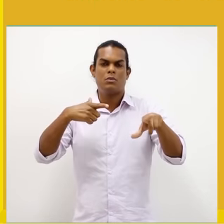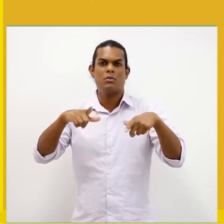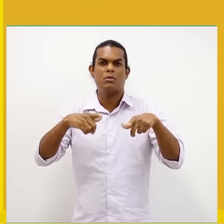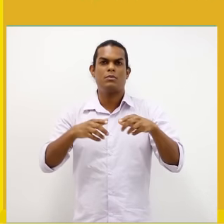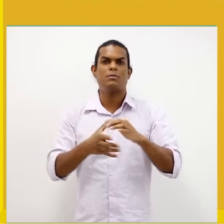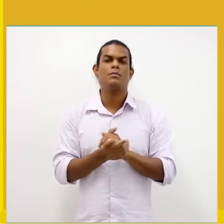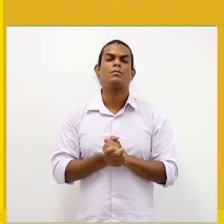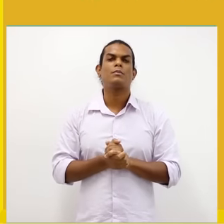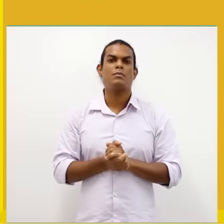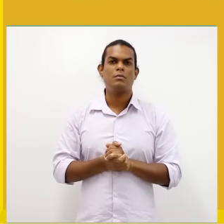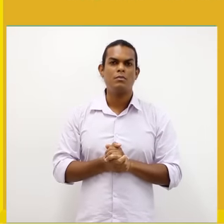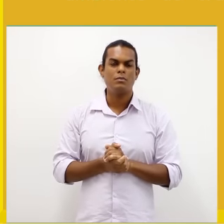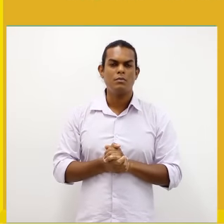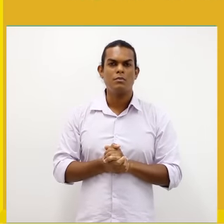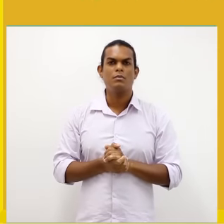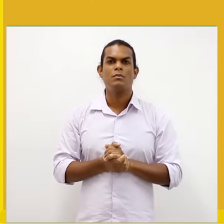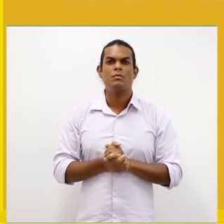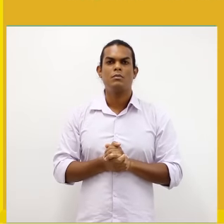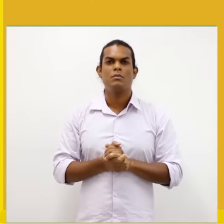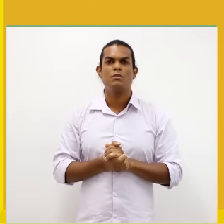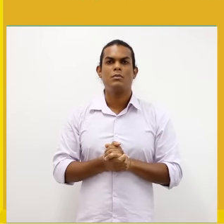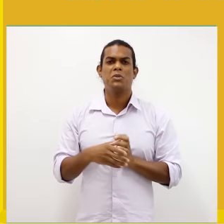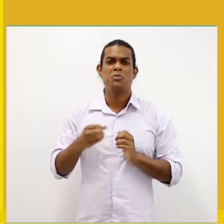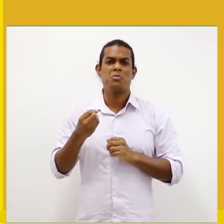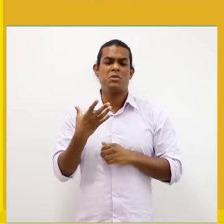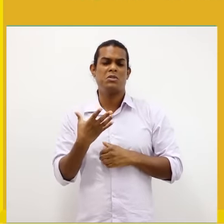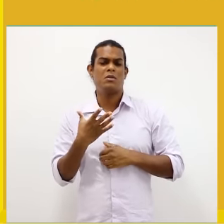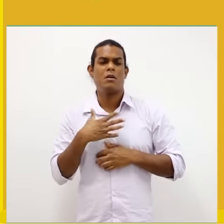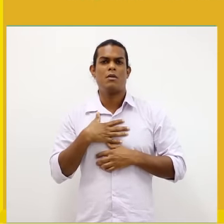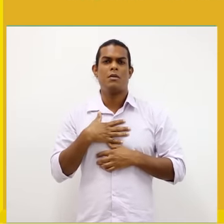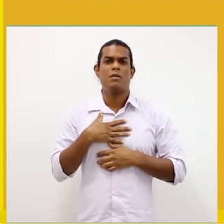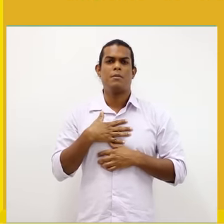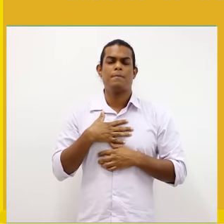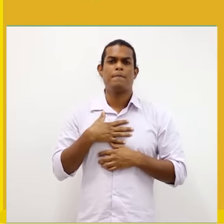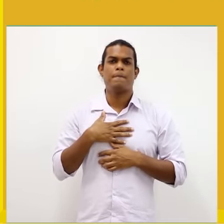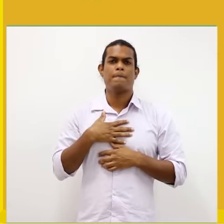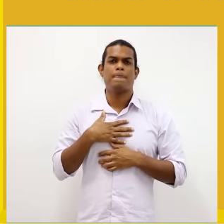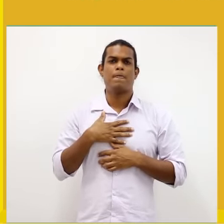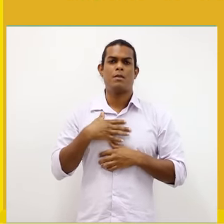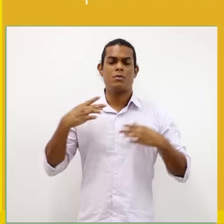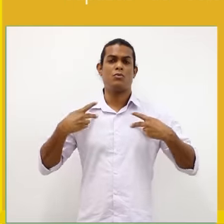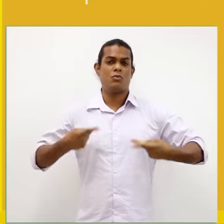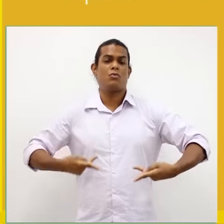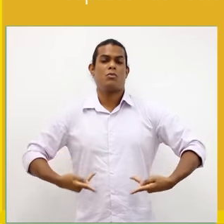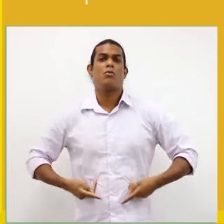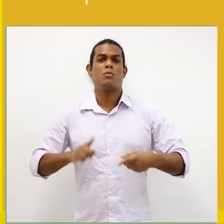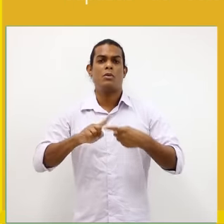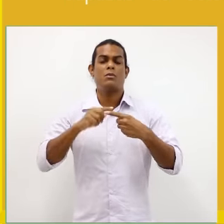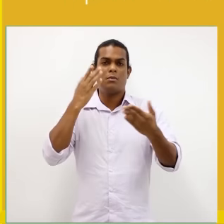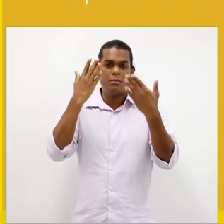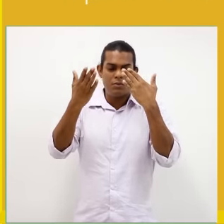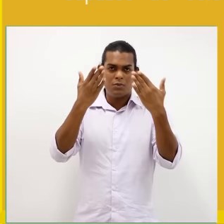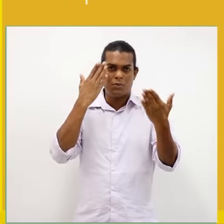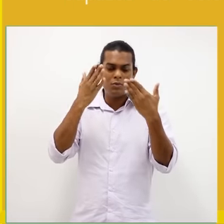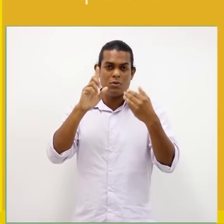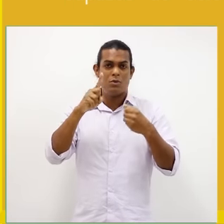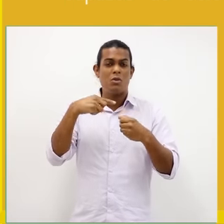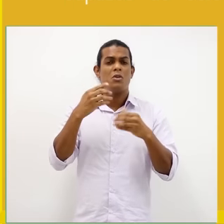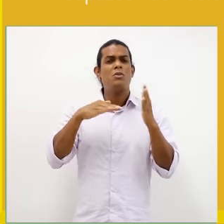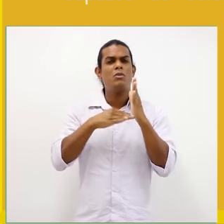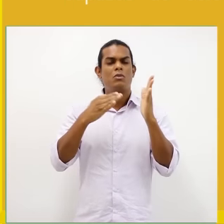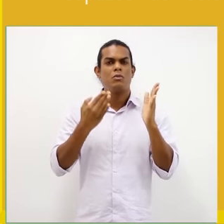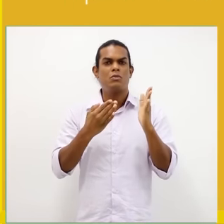físico do trabalhador, bem assim o bem-estar psicológico. E o último agente é o agente mecânico ou